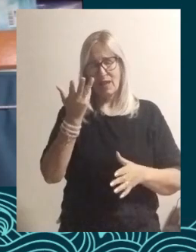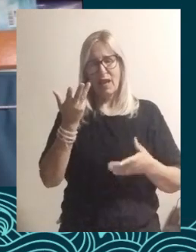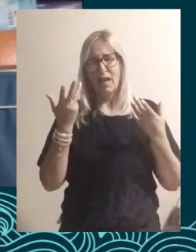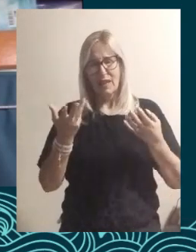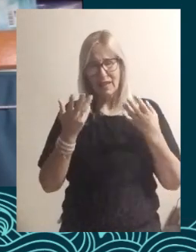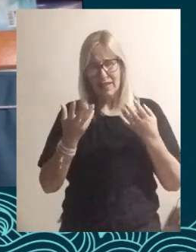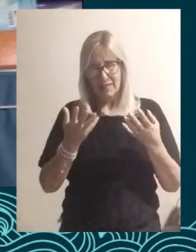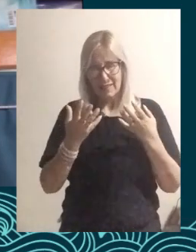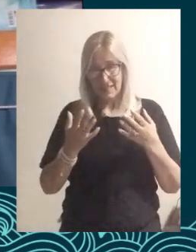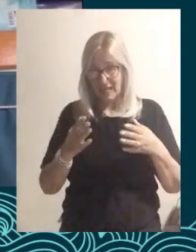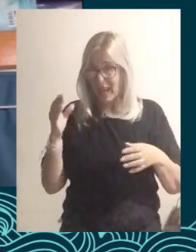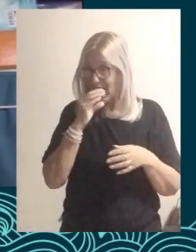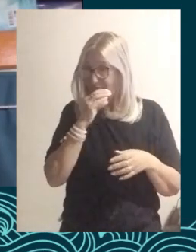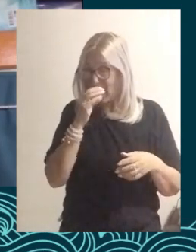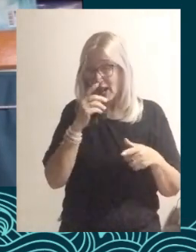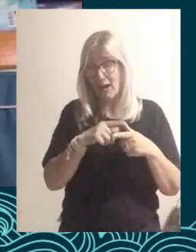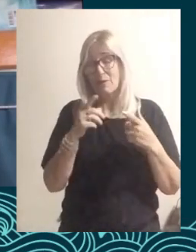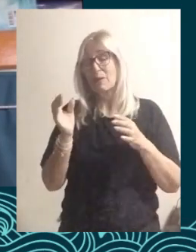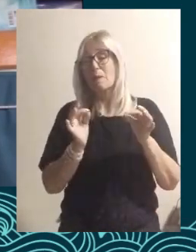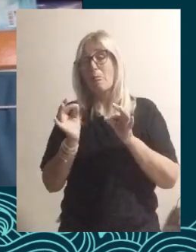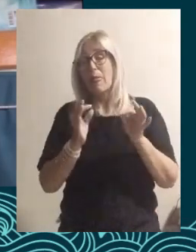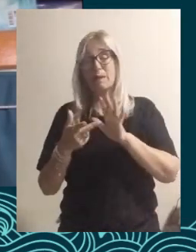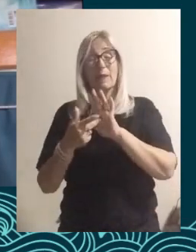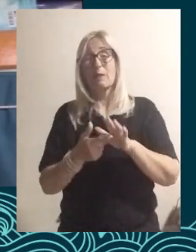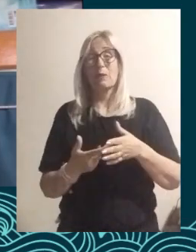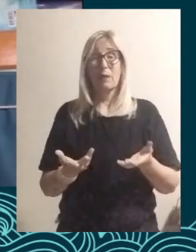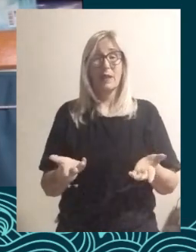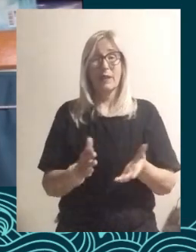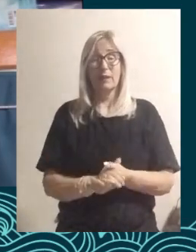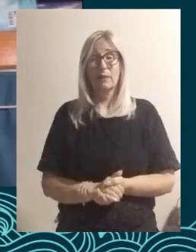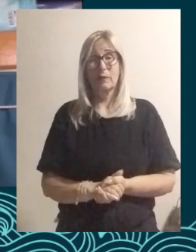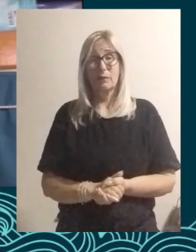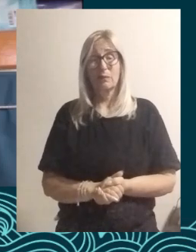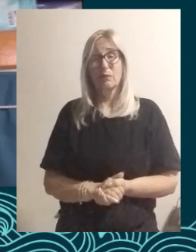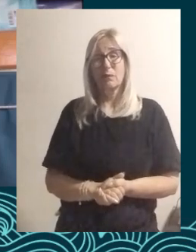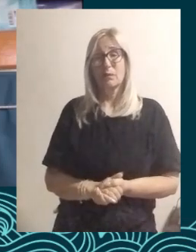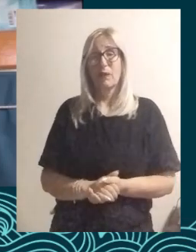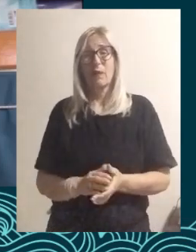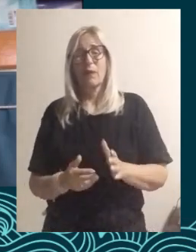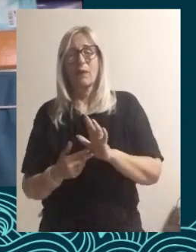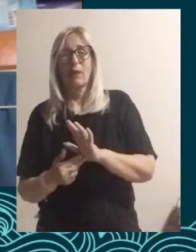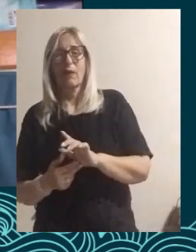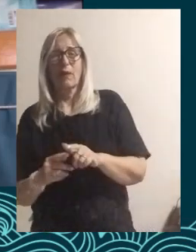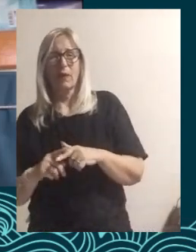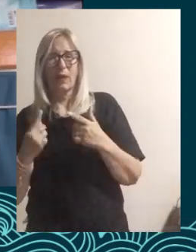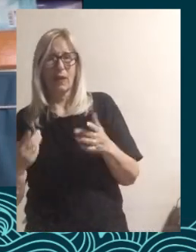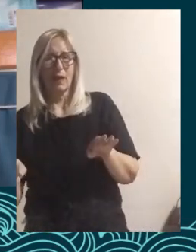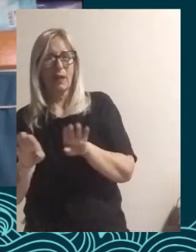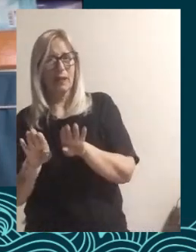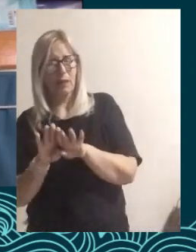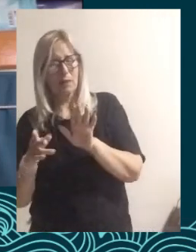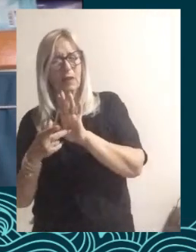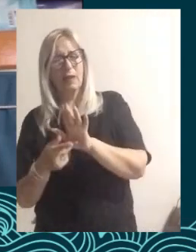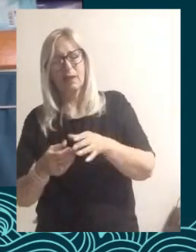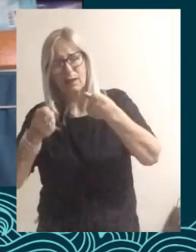coisas não acontecem na velocidade que a gente queria, quando a gente está meio parada, a gente talvez os diários